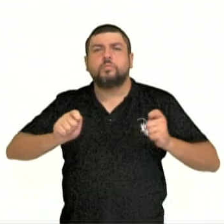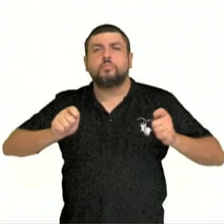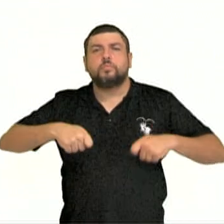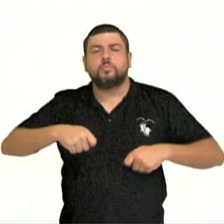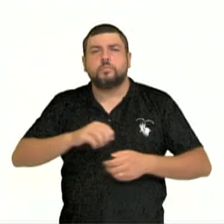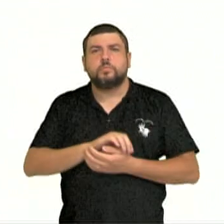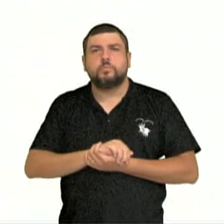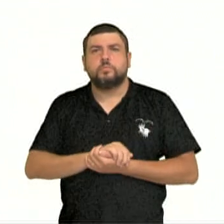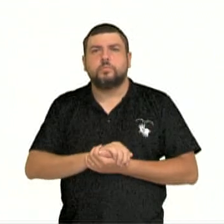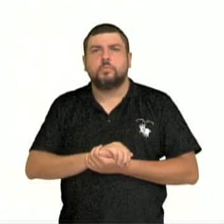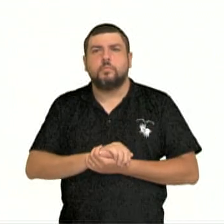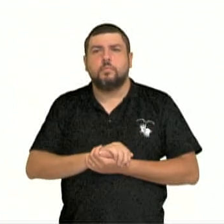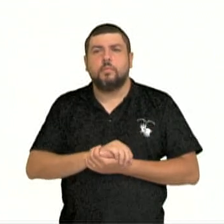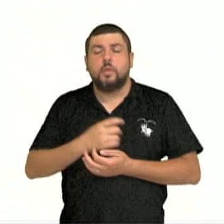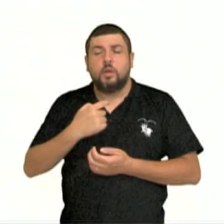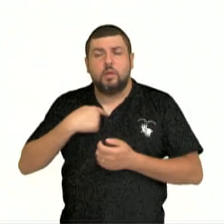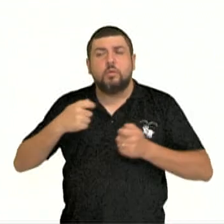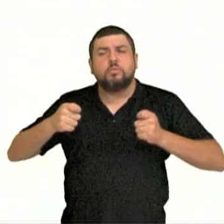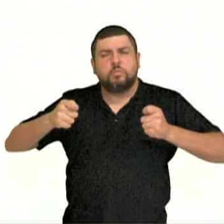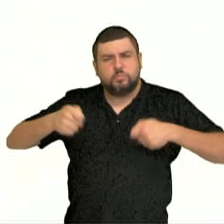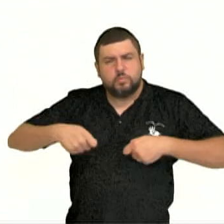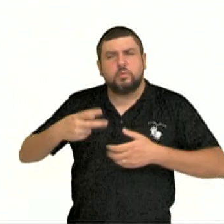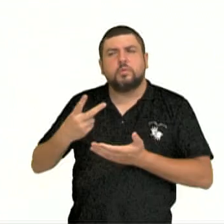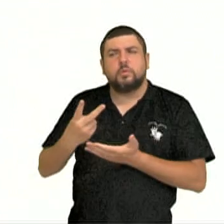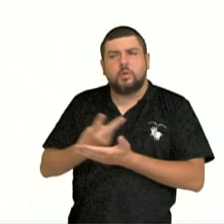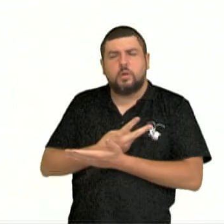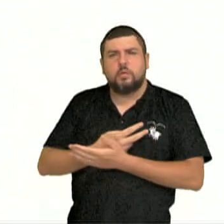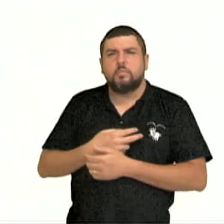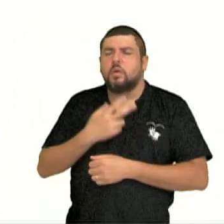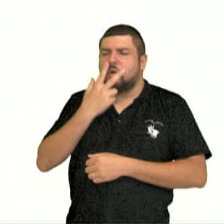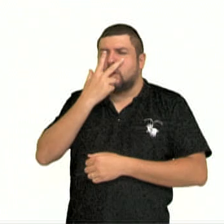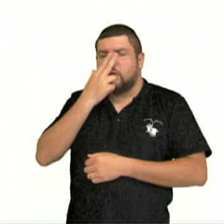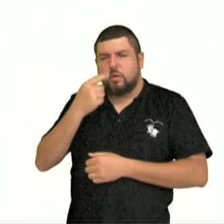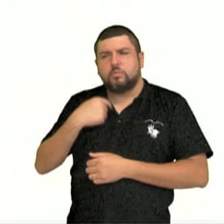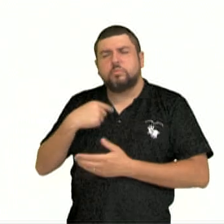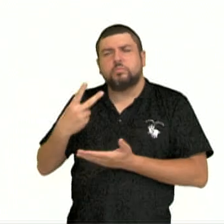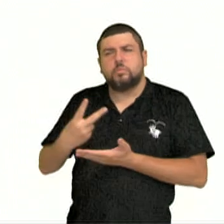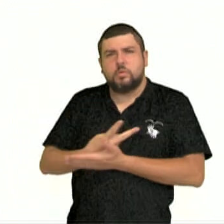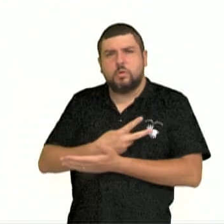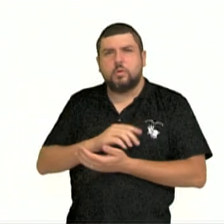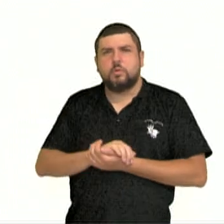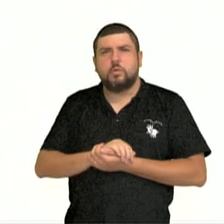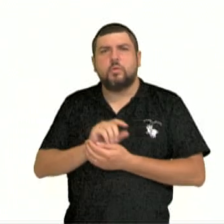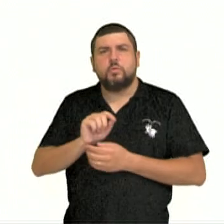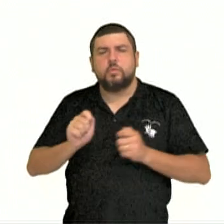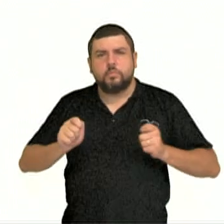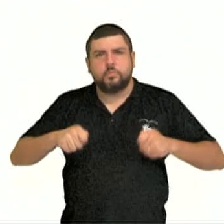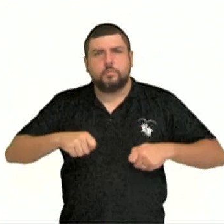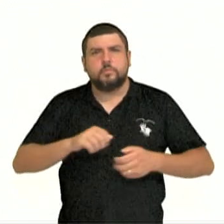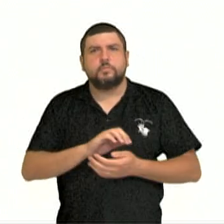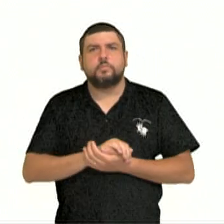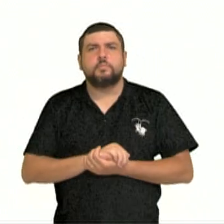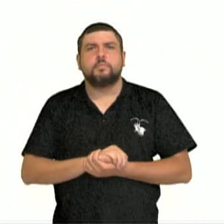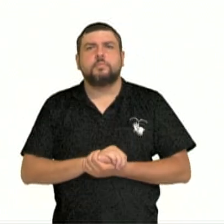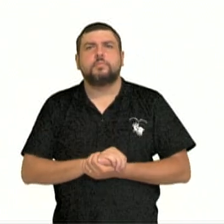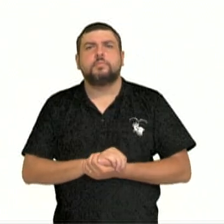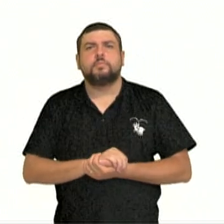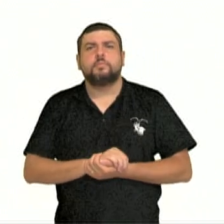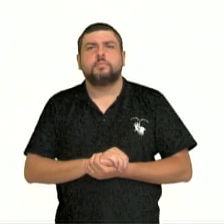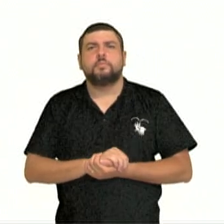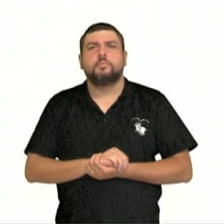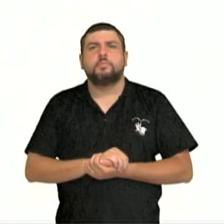possibilidade. Eu posso estar errado, eu devo estar errado no sentido de uma possibilidade, certo?